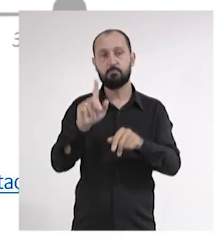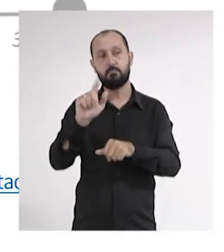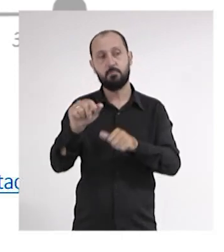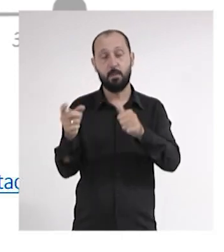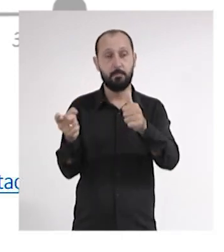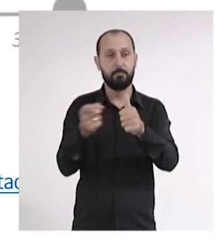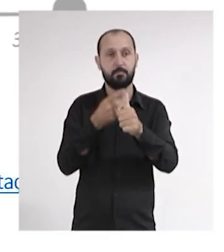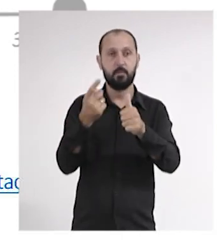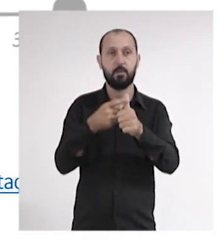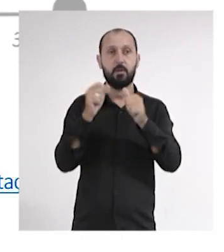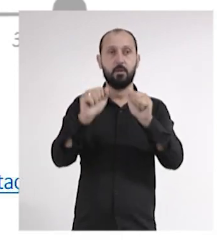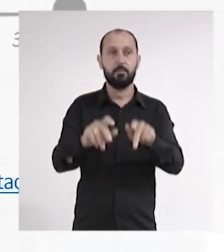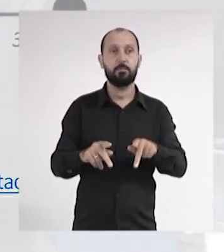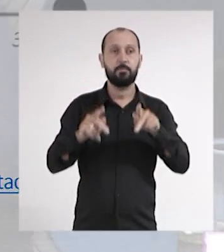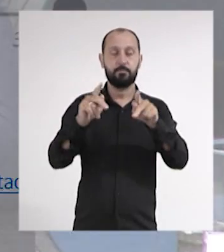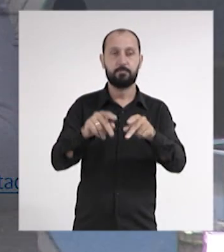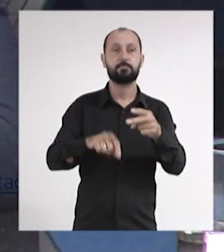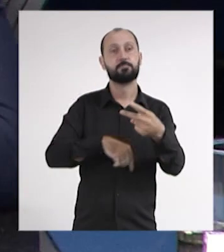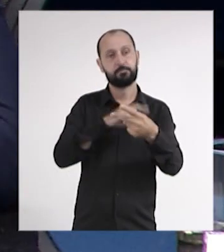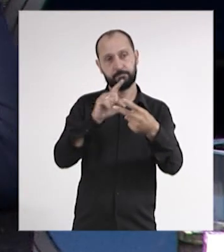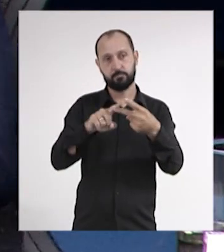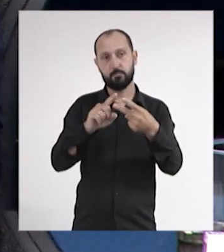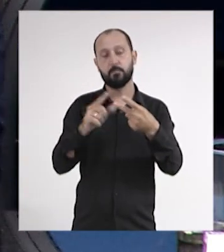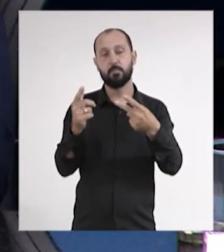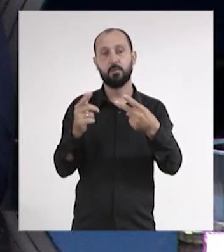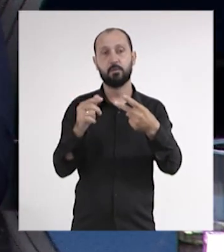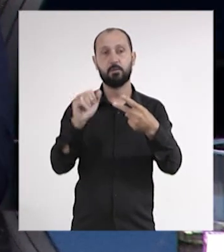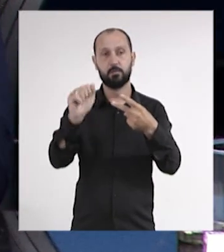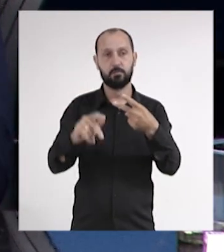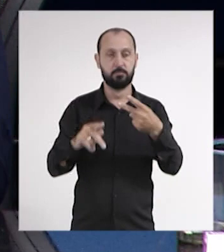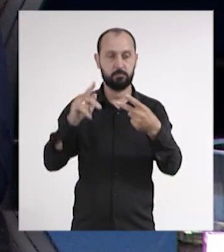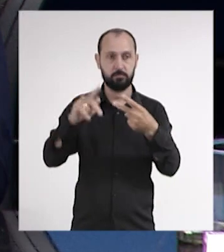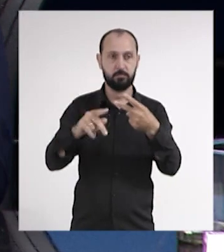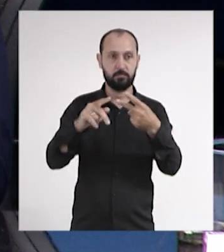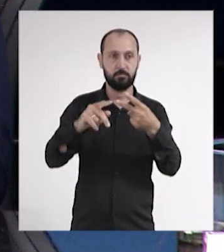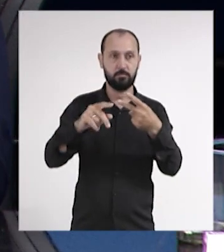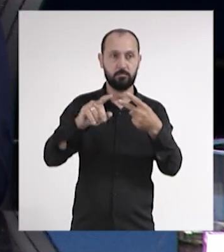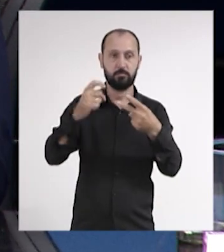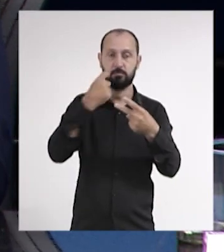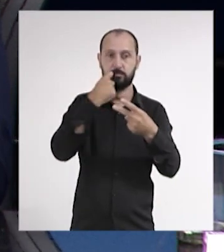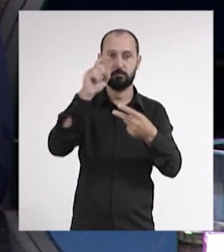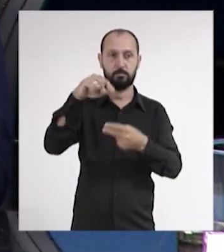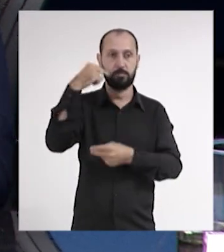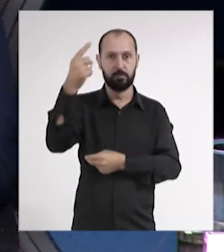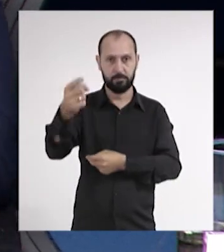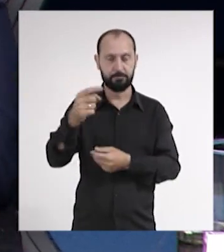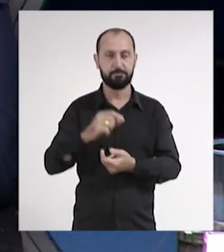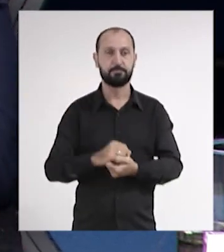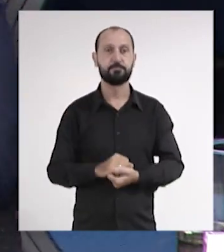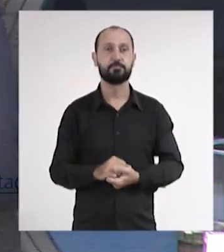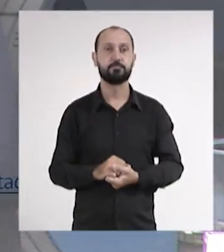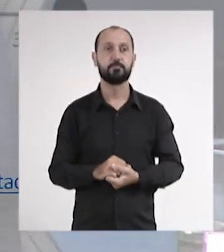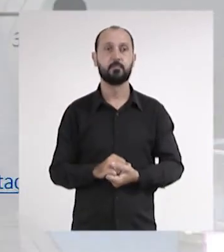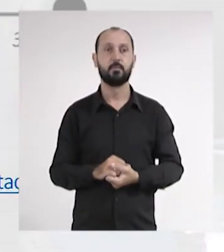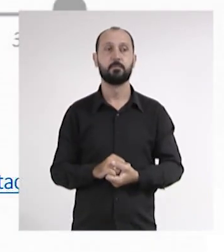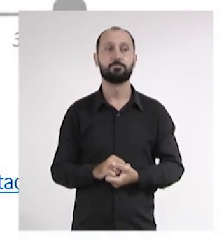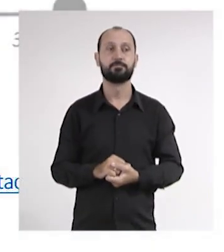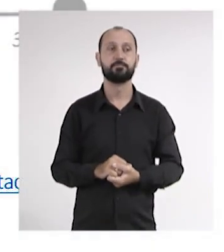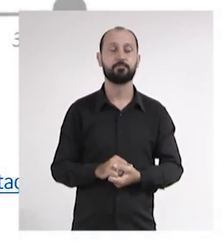primeira sessão de audiência pública, a segunda sessão acontecerá na próxima sexta-feira. Após